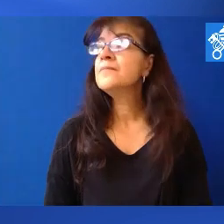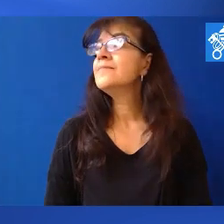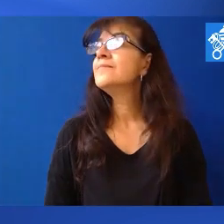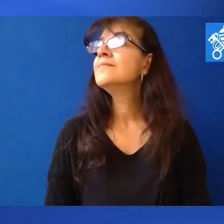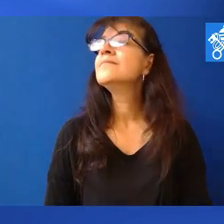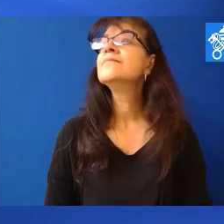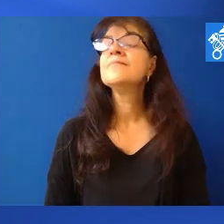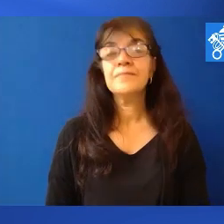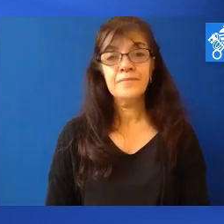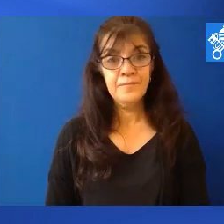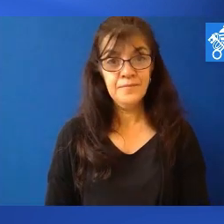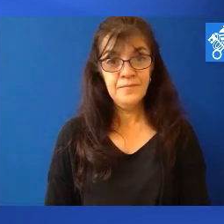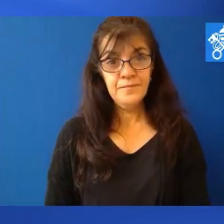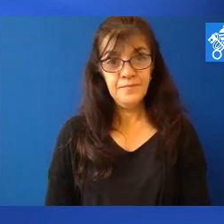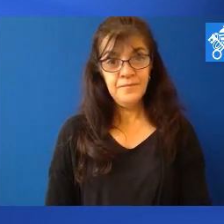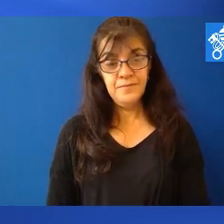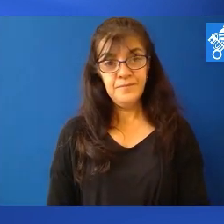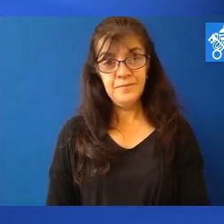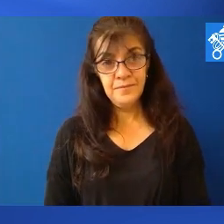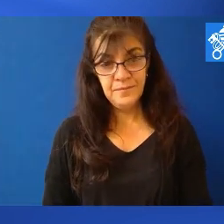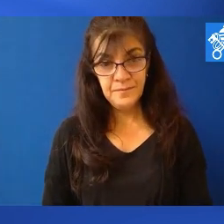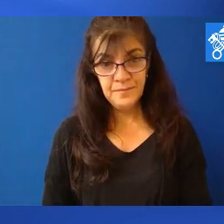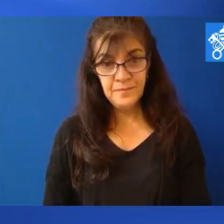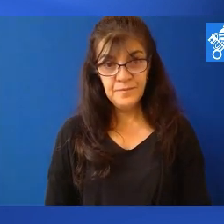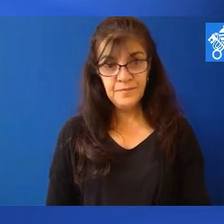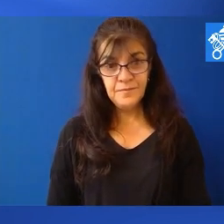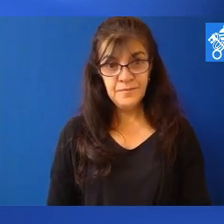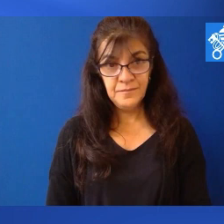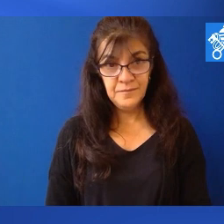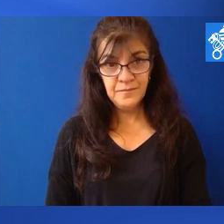de Deus no cadinho da humilhação.